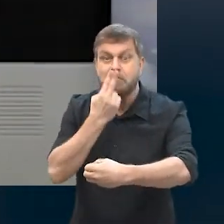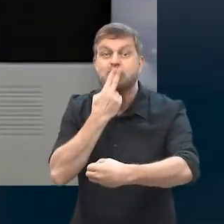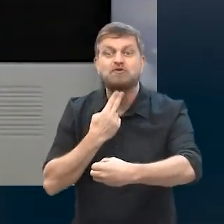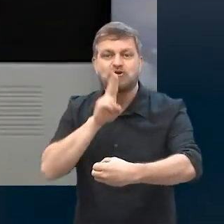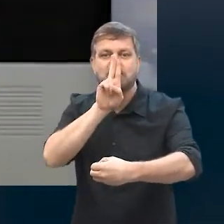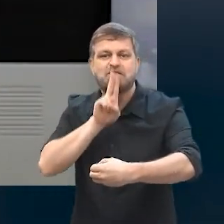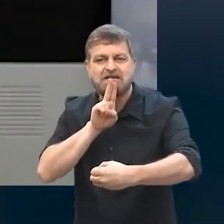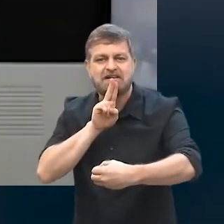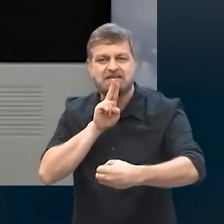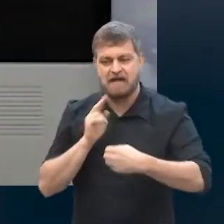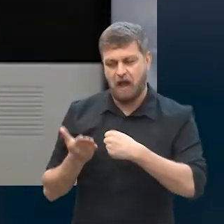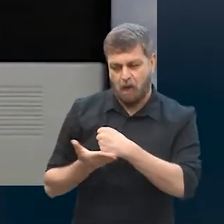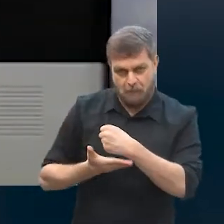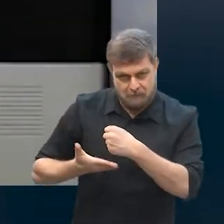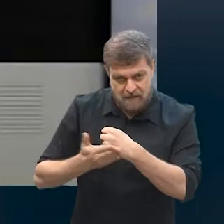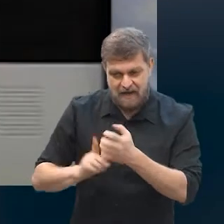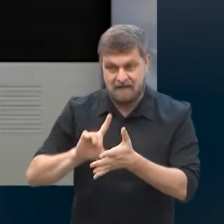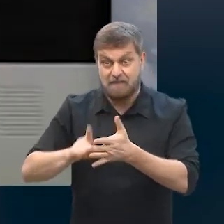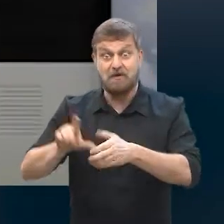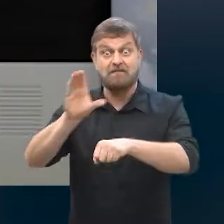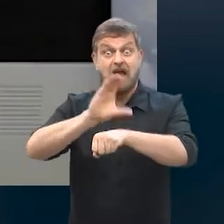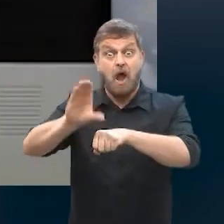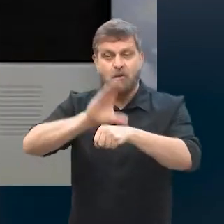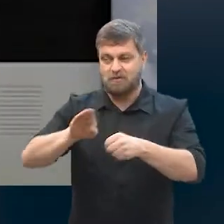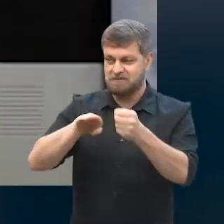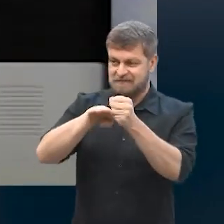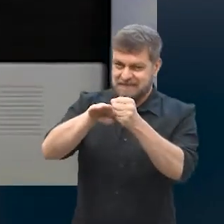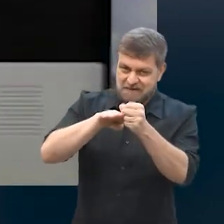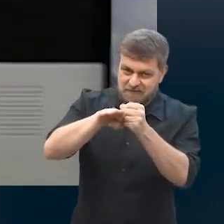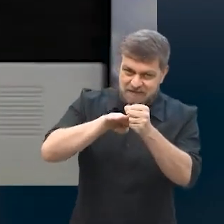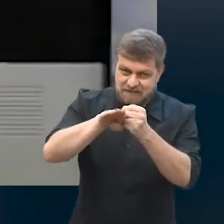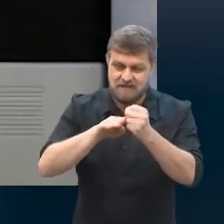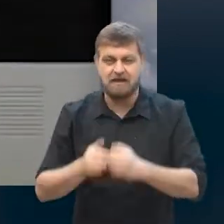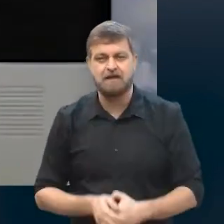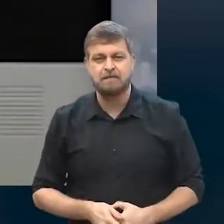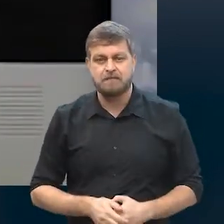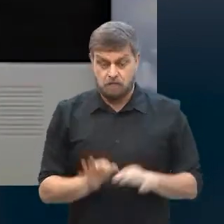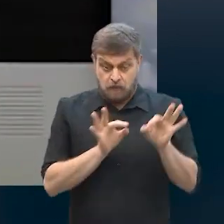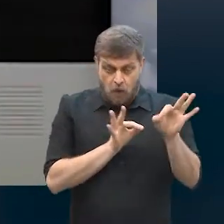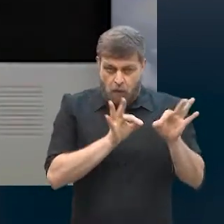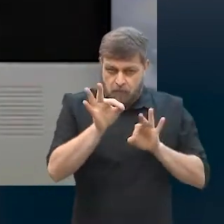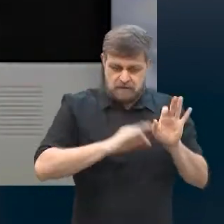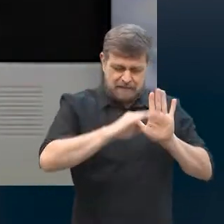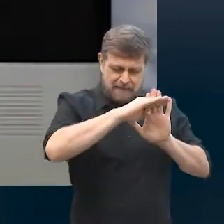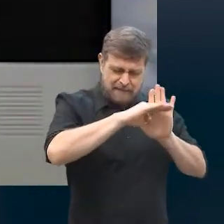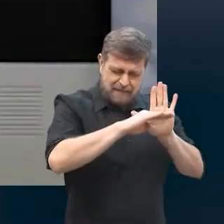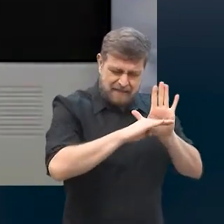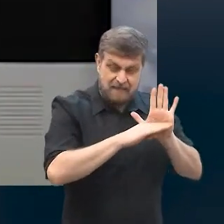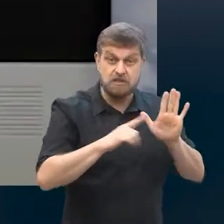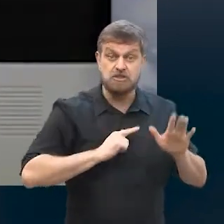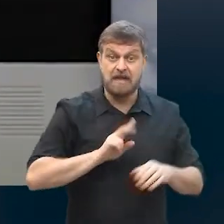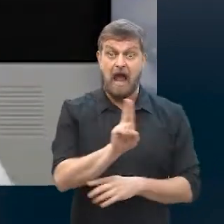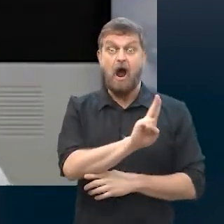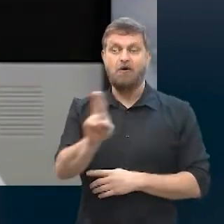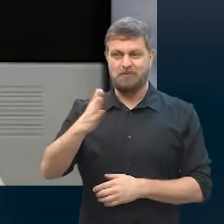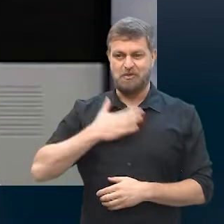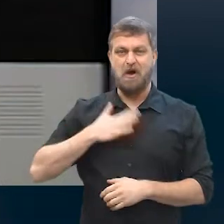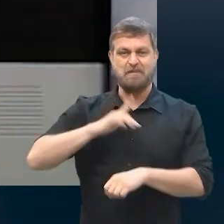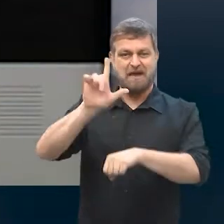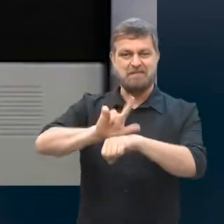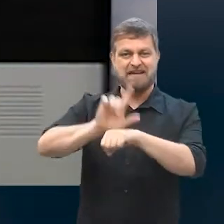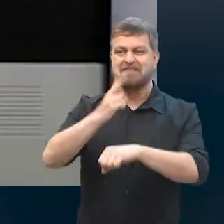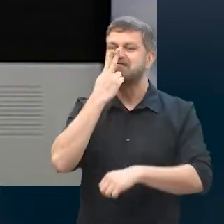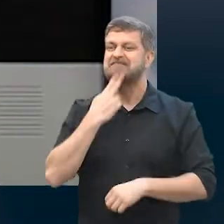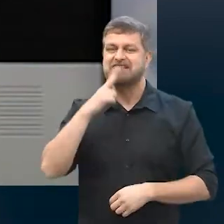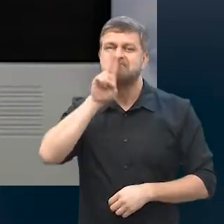gelateria, né? Fiz o inicial e o intermediário. Fiz um projeto, já tinha o nome, que era Chocolate, já tinha